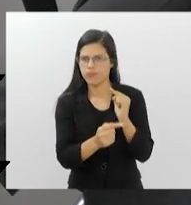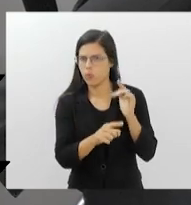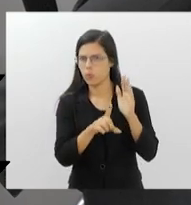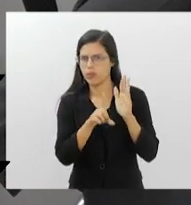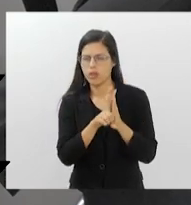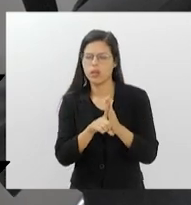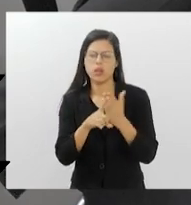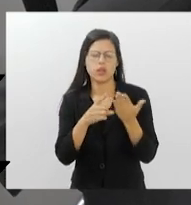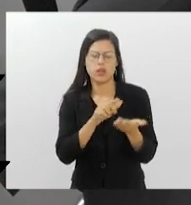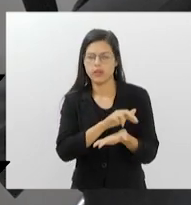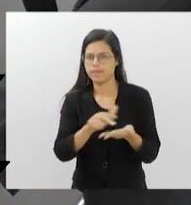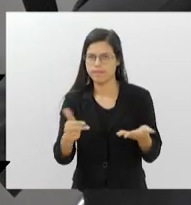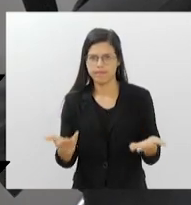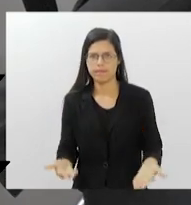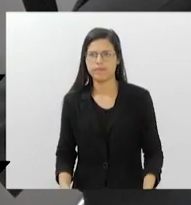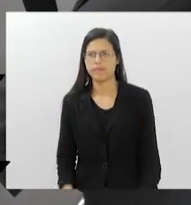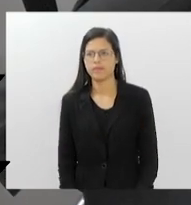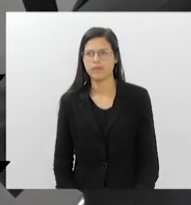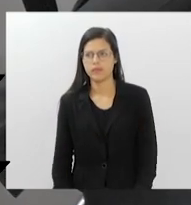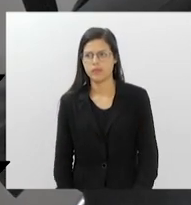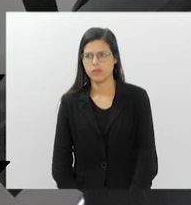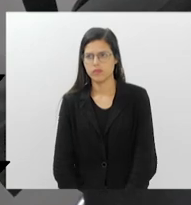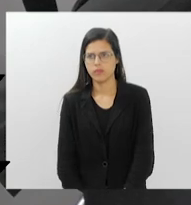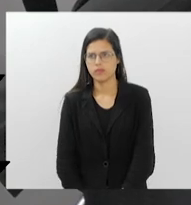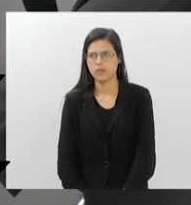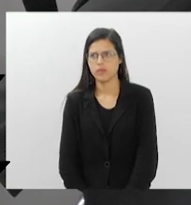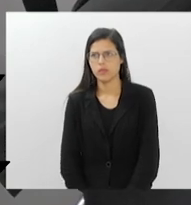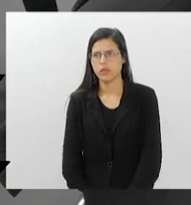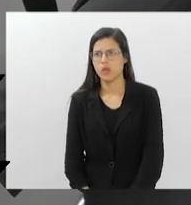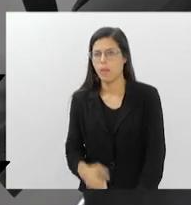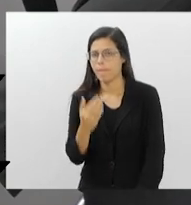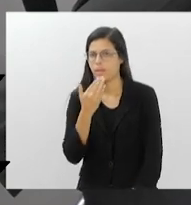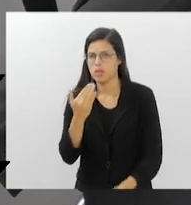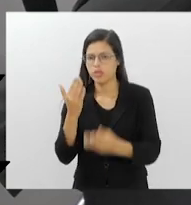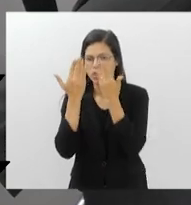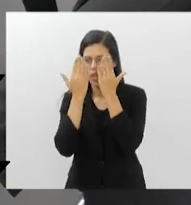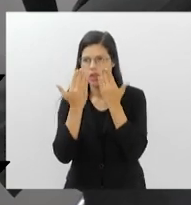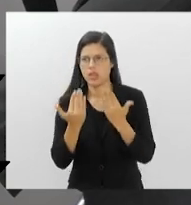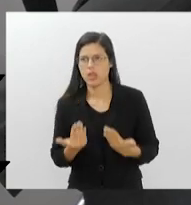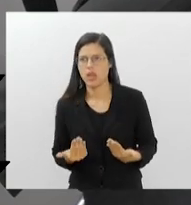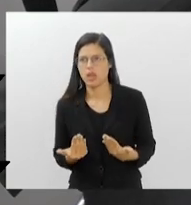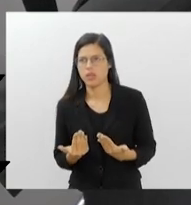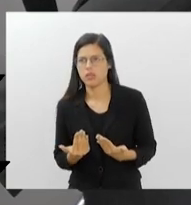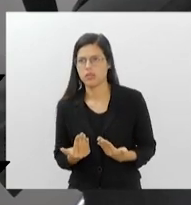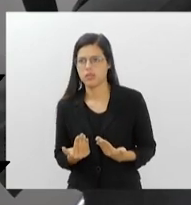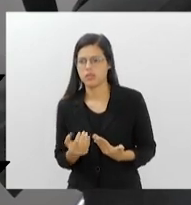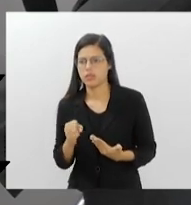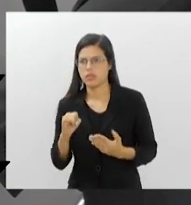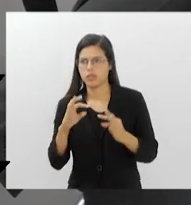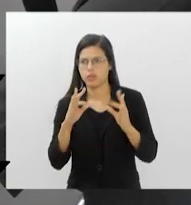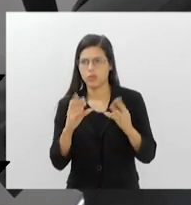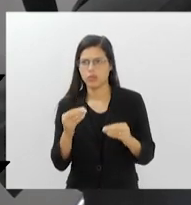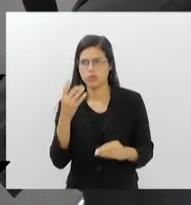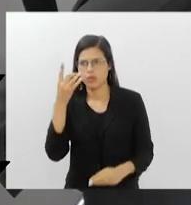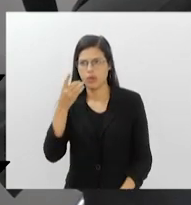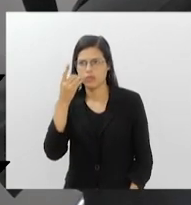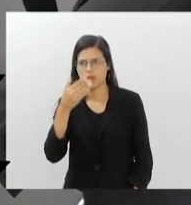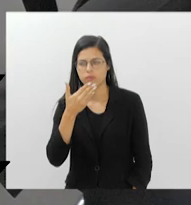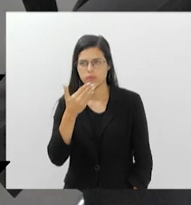então Eh eu pediria Vista né Acho que os outros deputados pedissem pra gente tentar